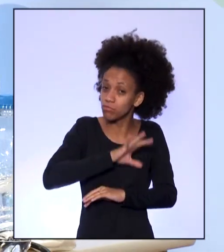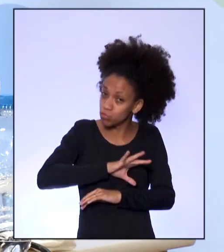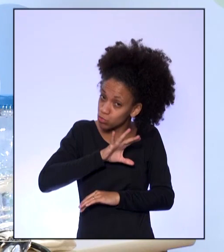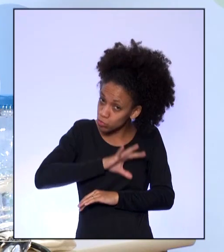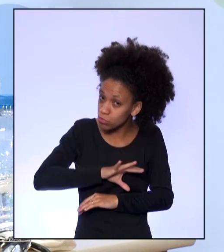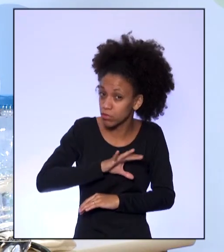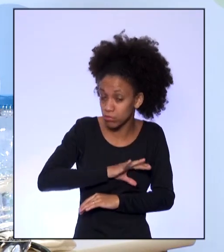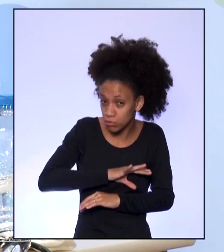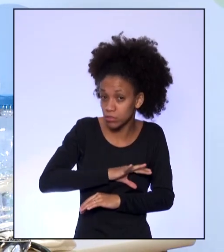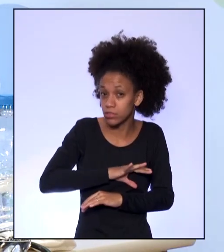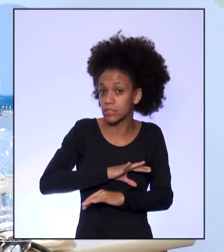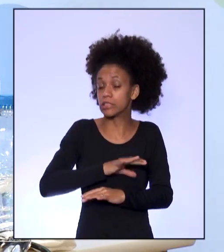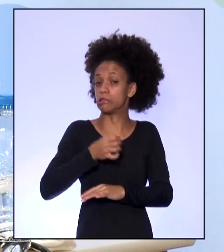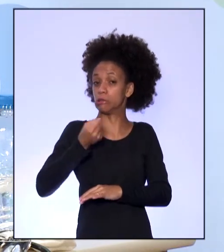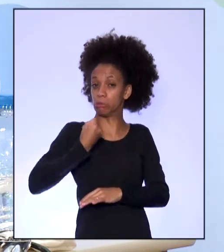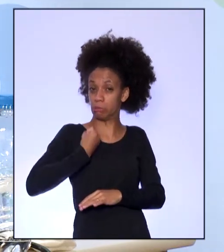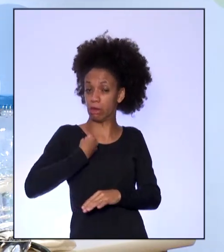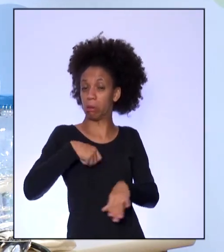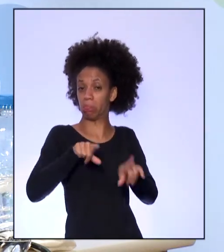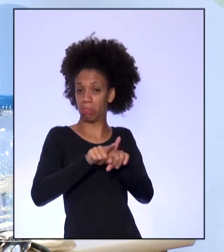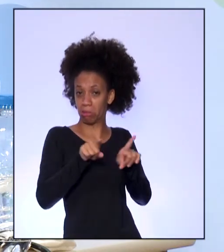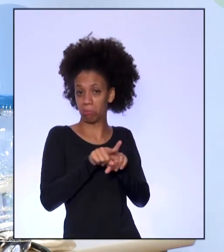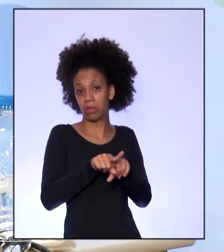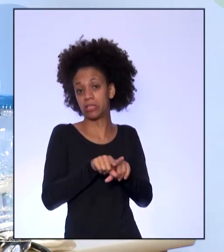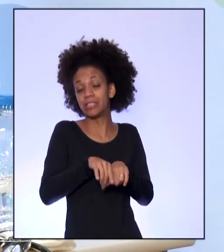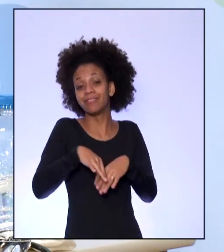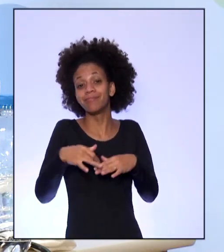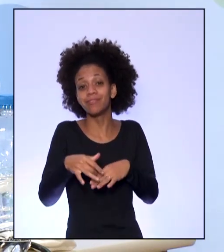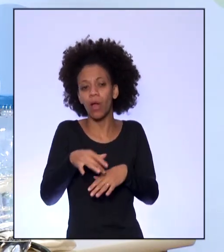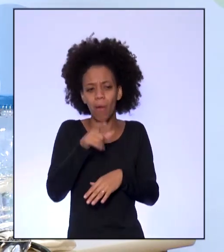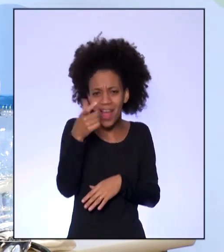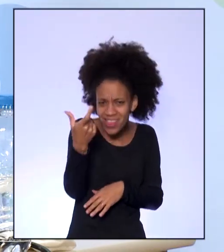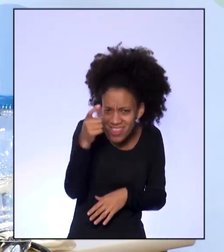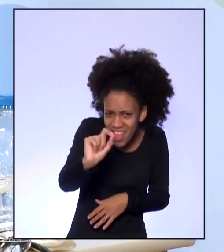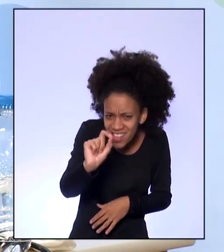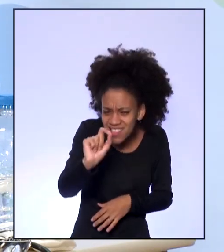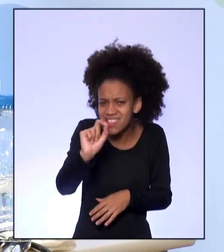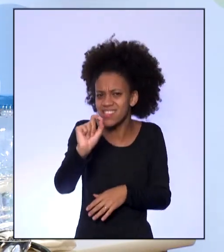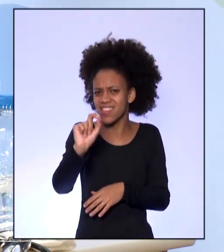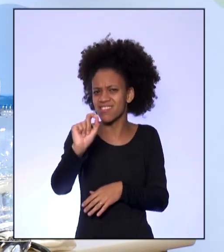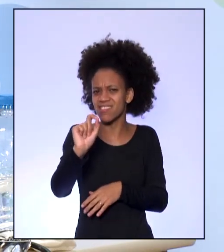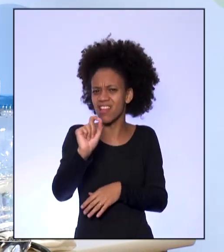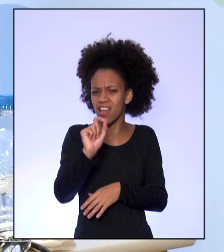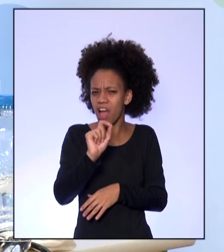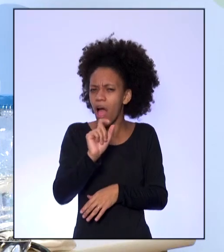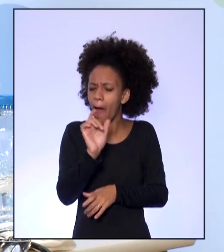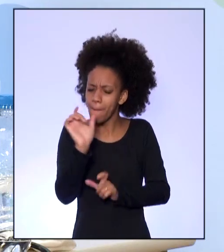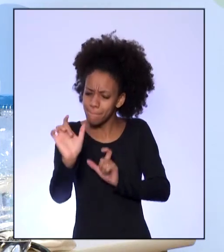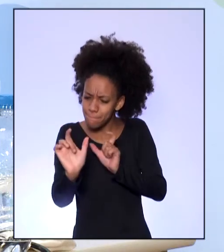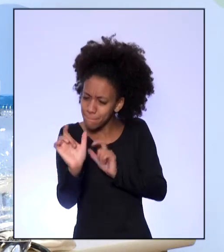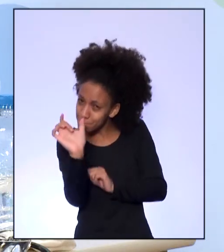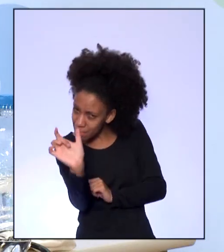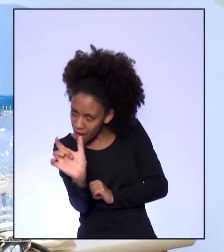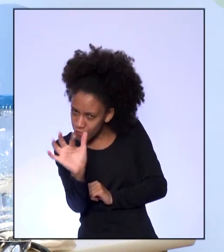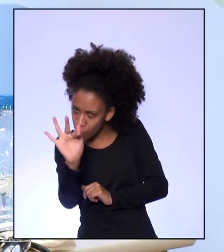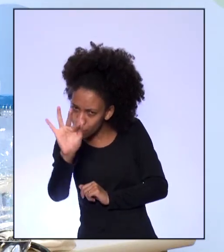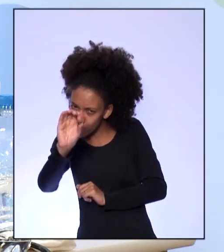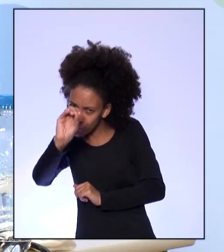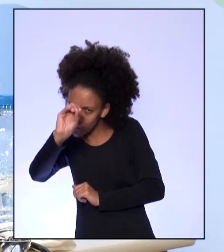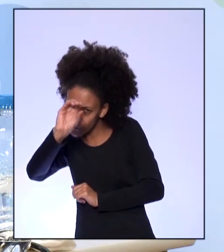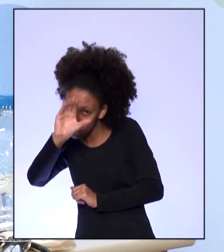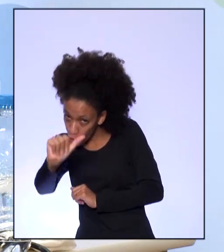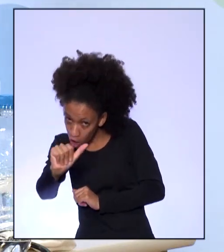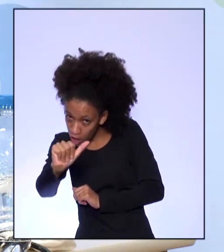conjunção, numeral e interjeição. Destas 10 que eu acabei de dizer, a palavra foca na língua